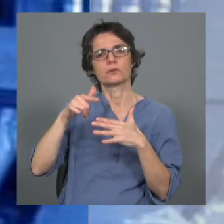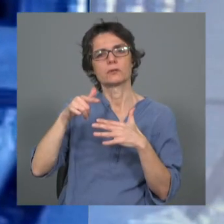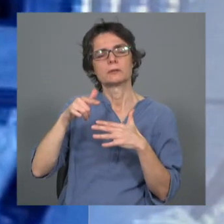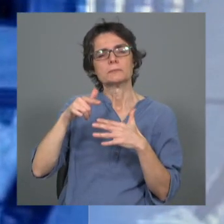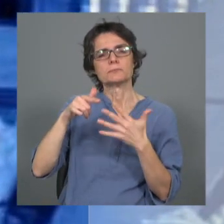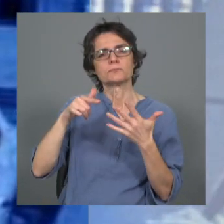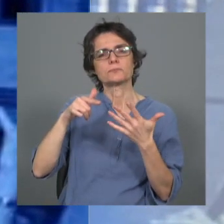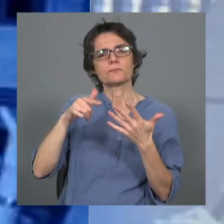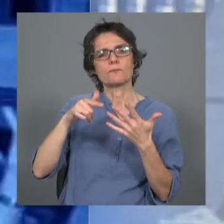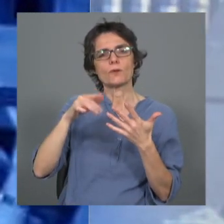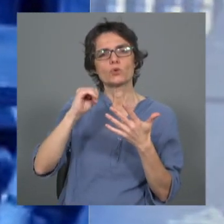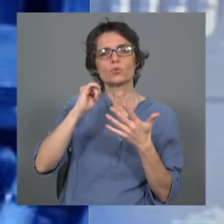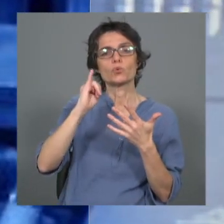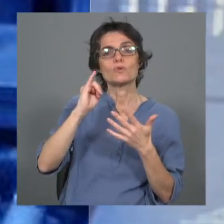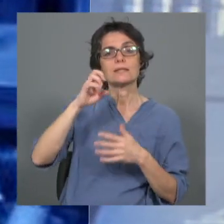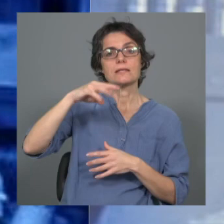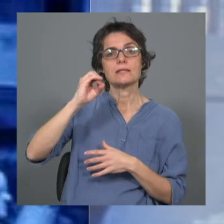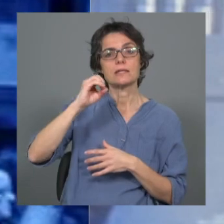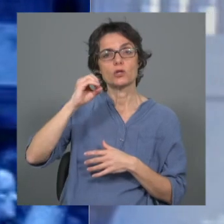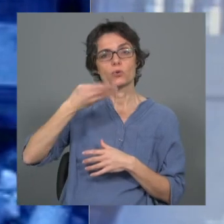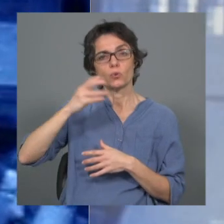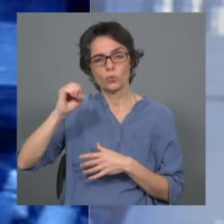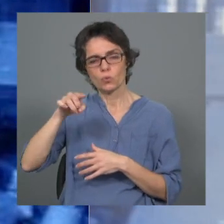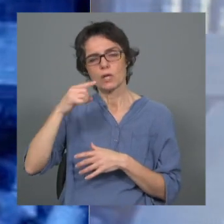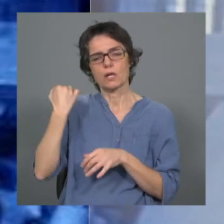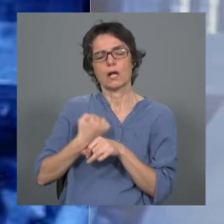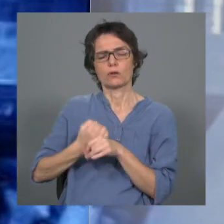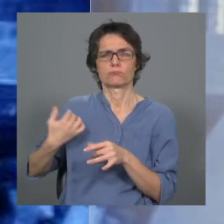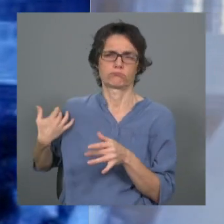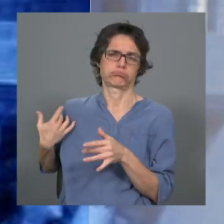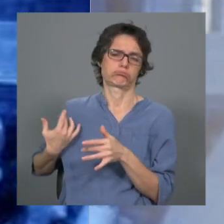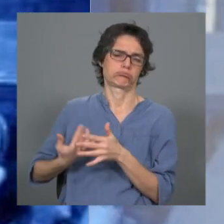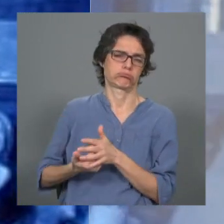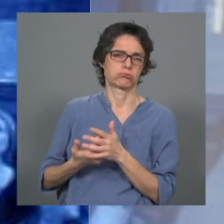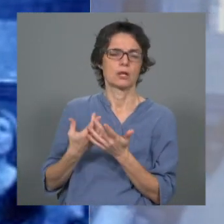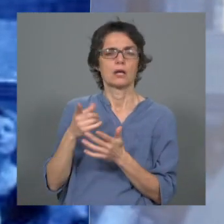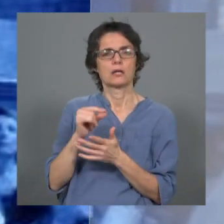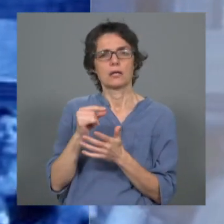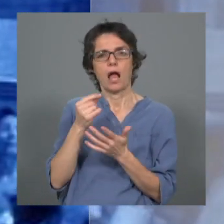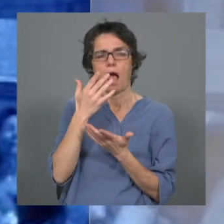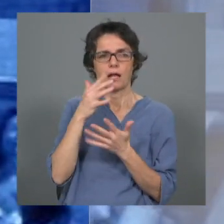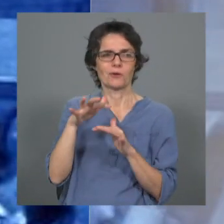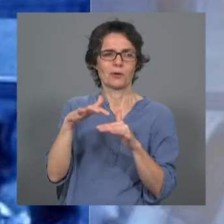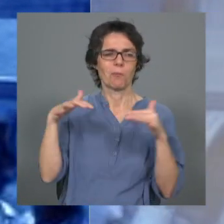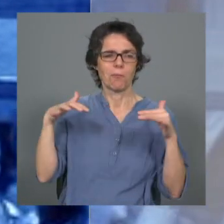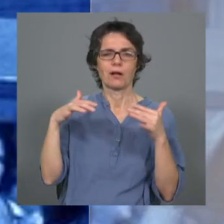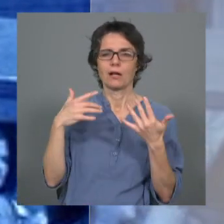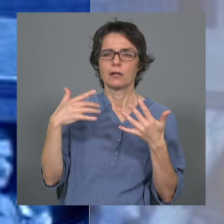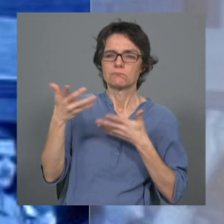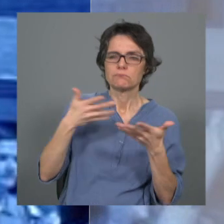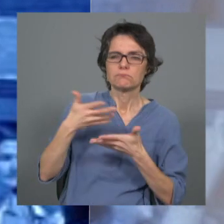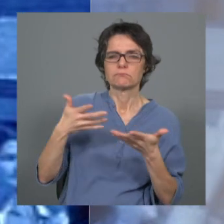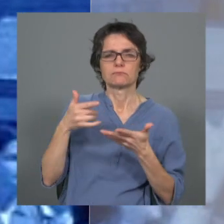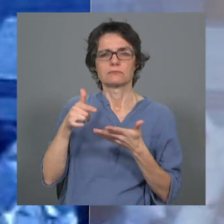trabalho de trás e que se reuniram ali quase, não era um retiro, mas era um ambiente muito